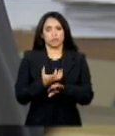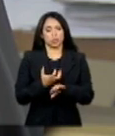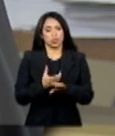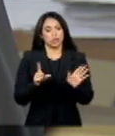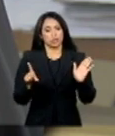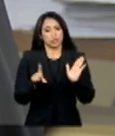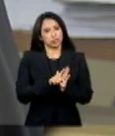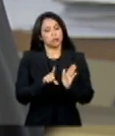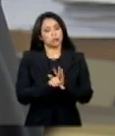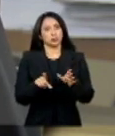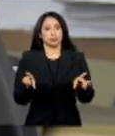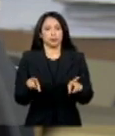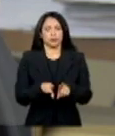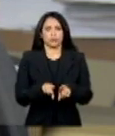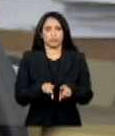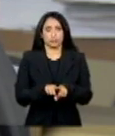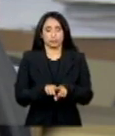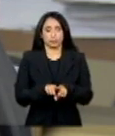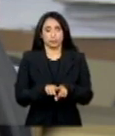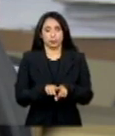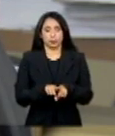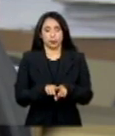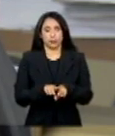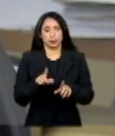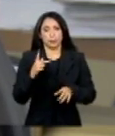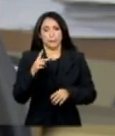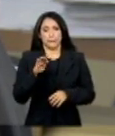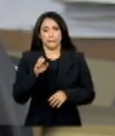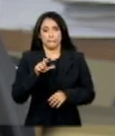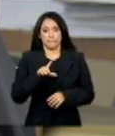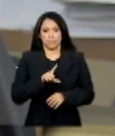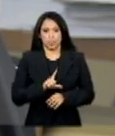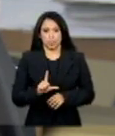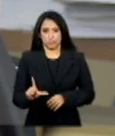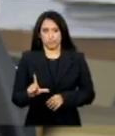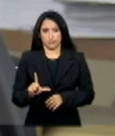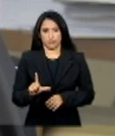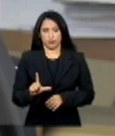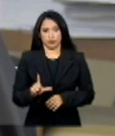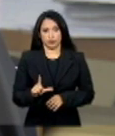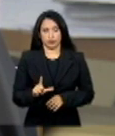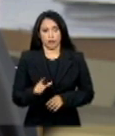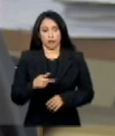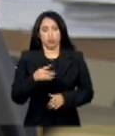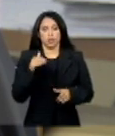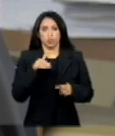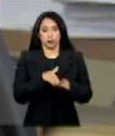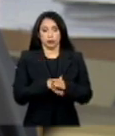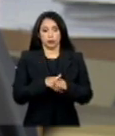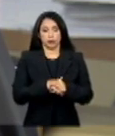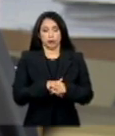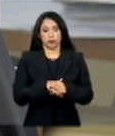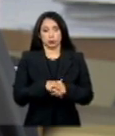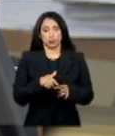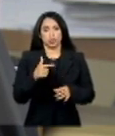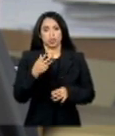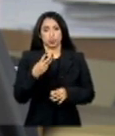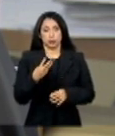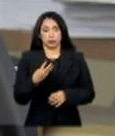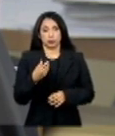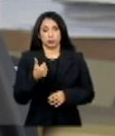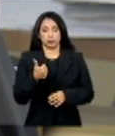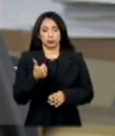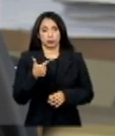também âmbito penal segundo a sentei no voto que proferiu na de 3.112 da